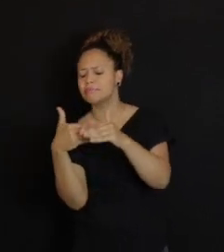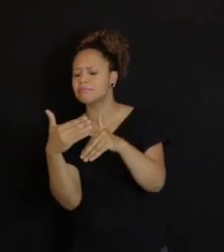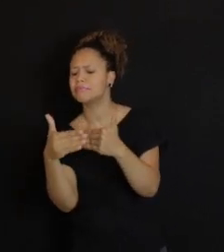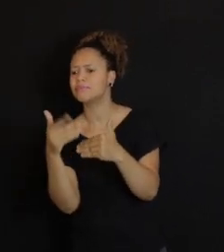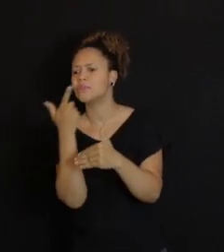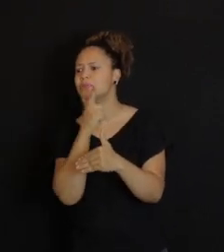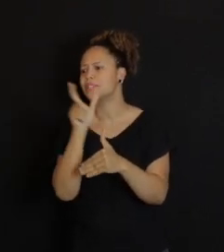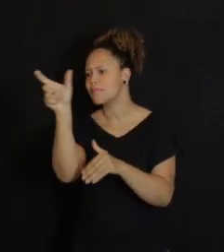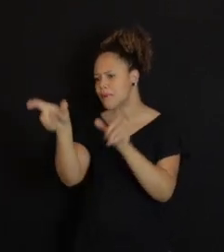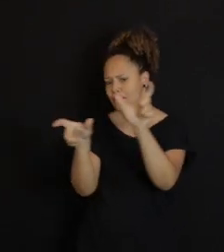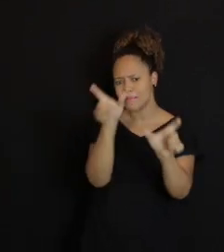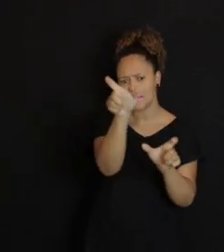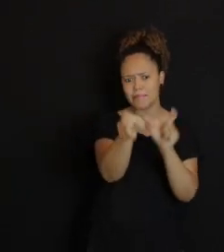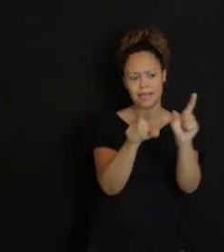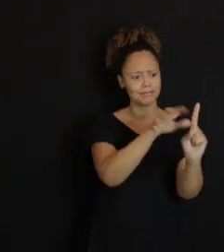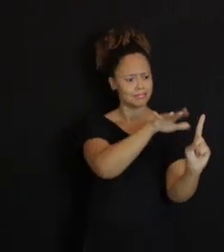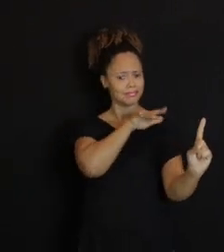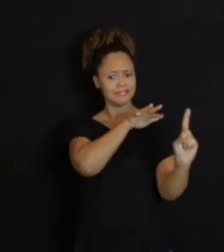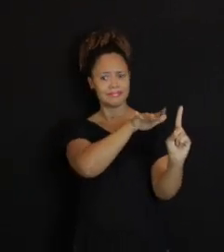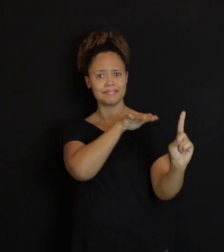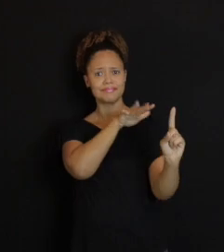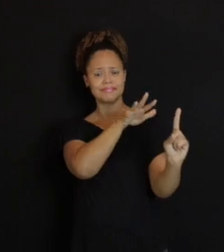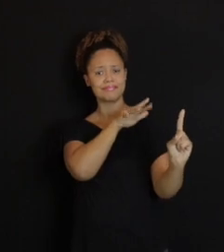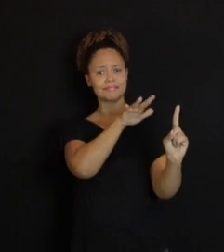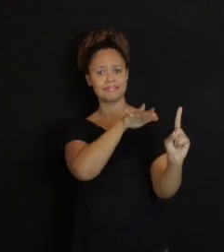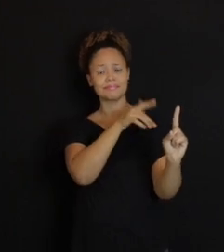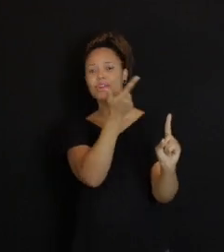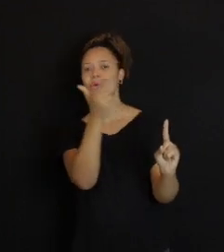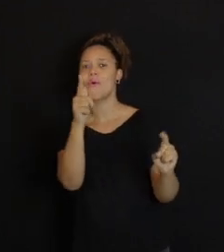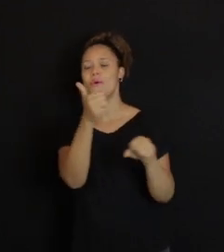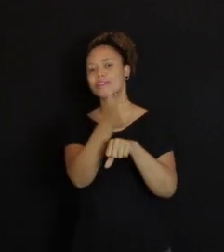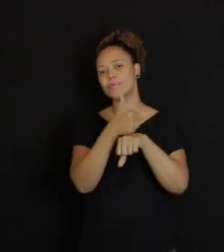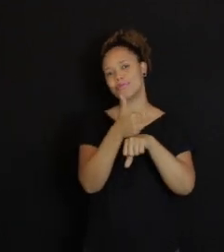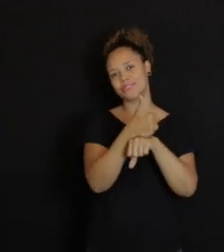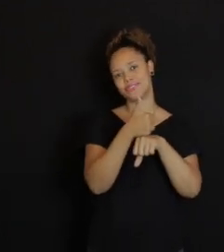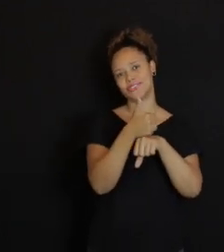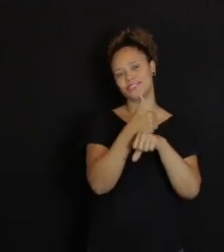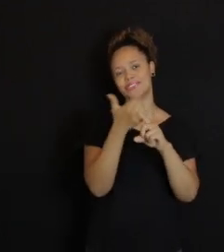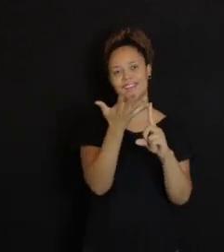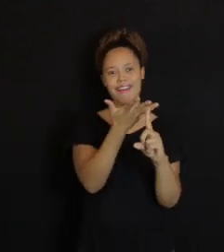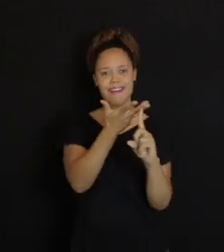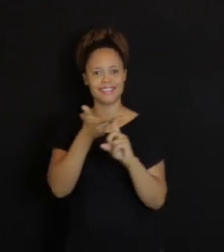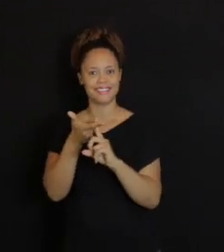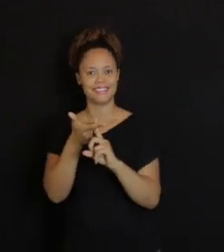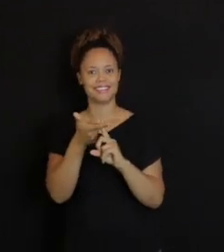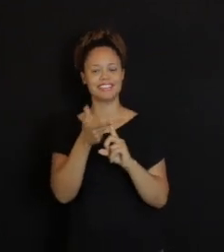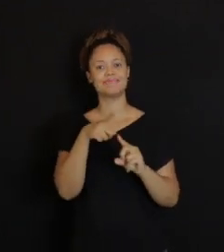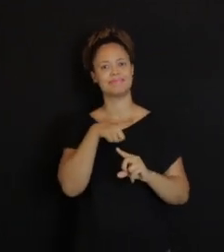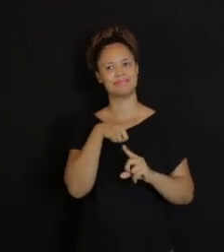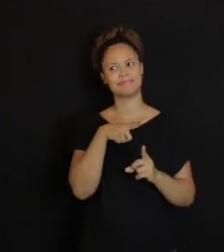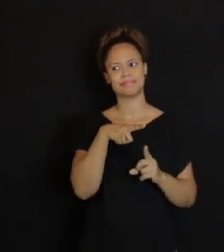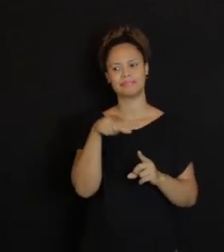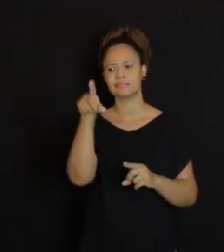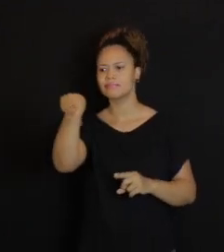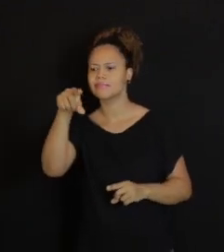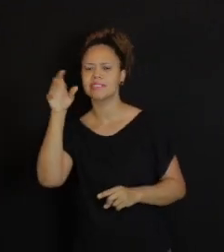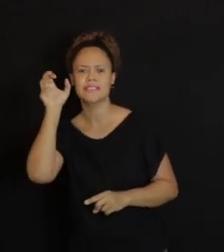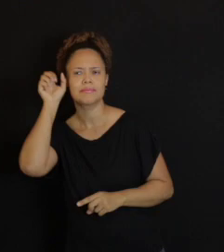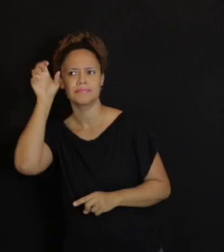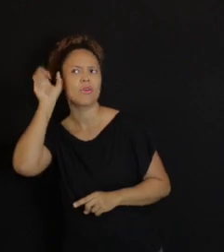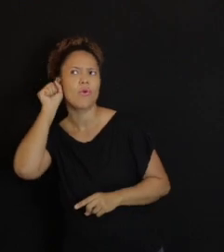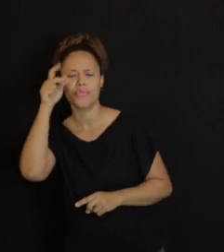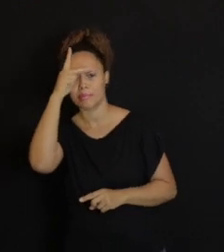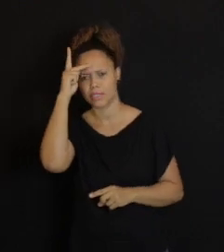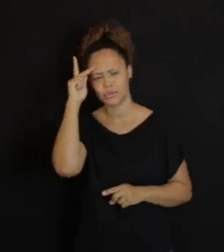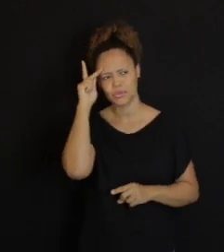de outros músicos, né? De outros artistas. A pessoa ouve e fala assim: pô, já ouvi isso